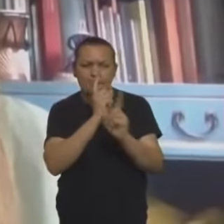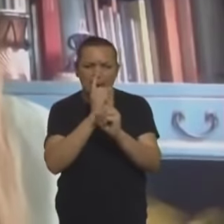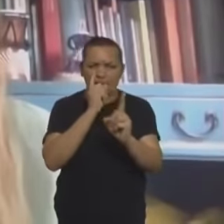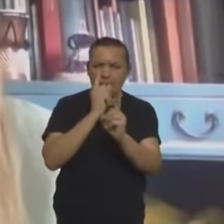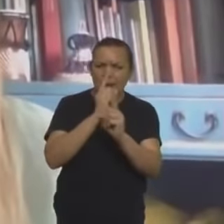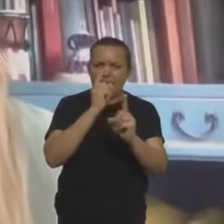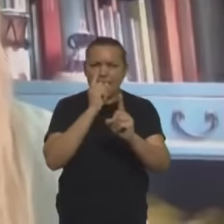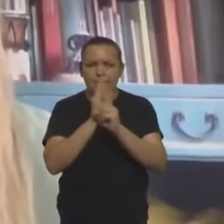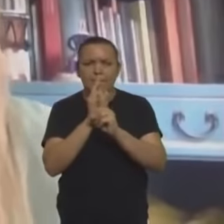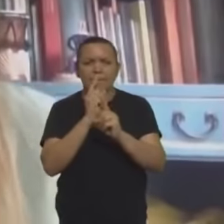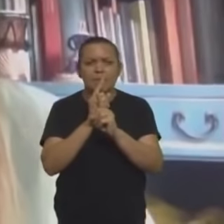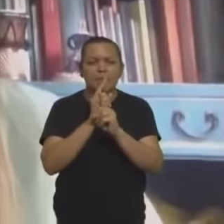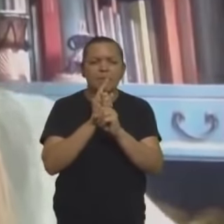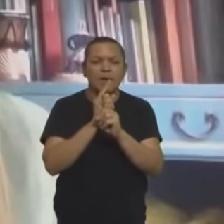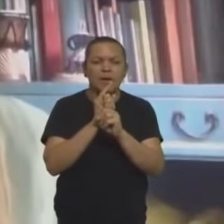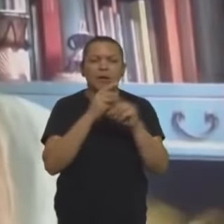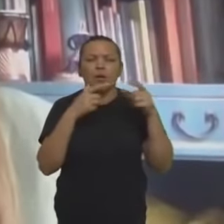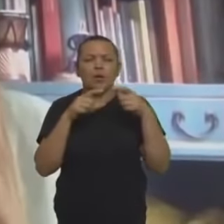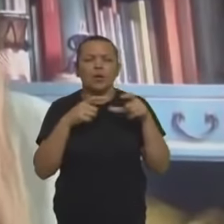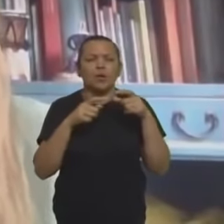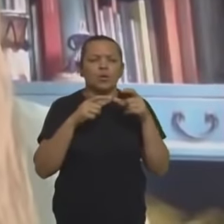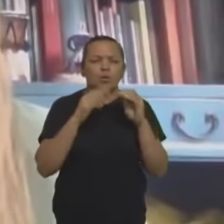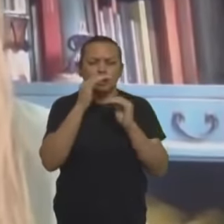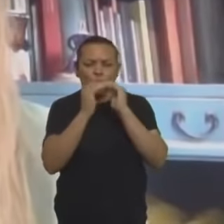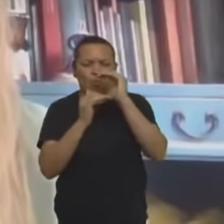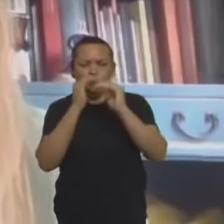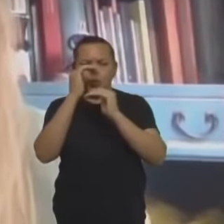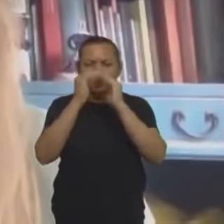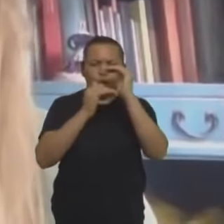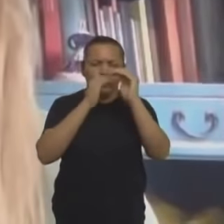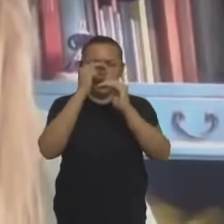a janela onde, né, o desenvolvimento